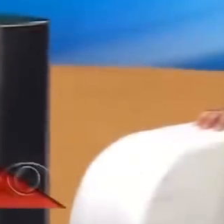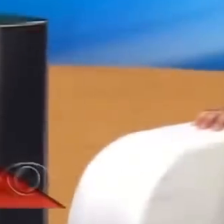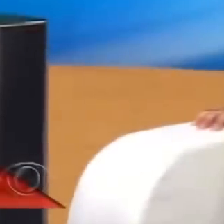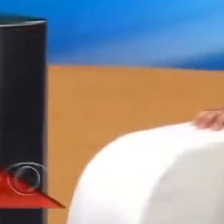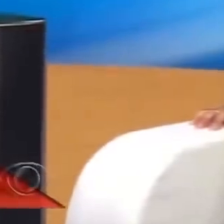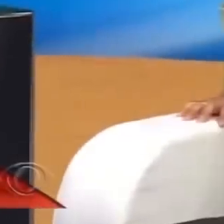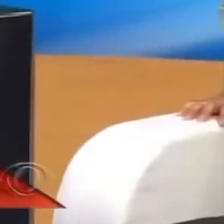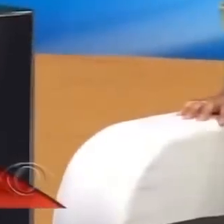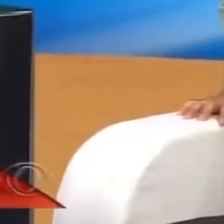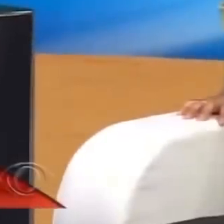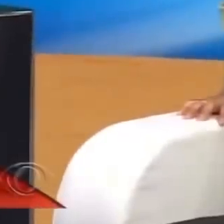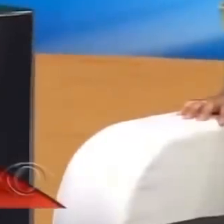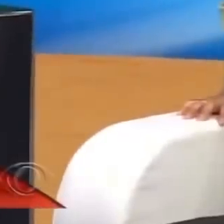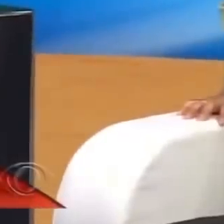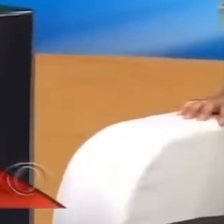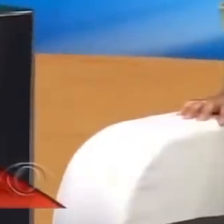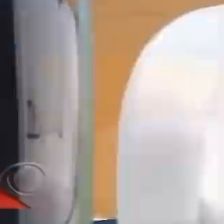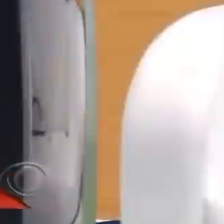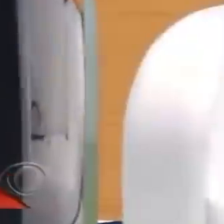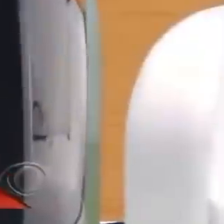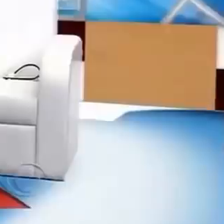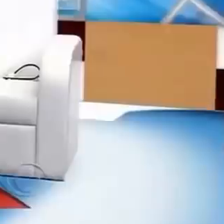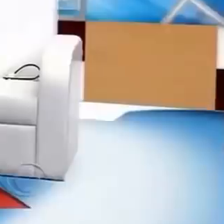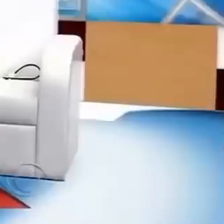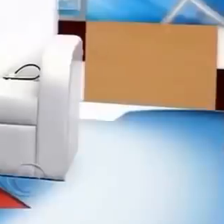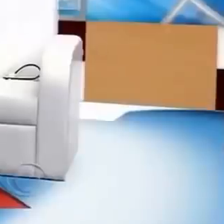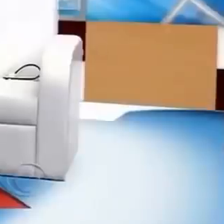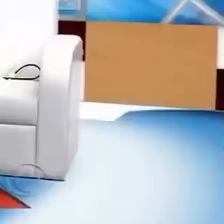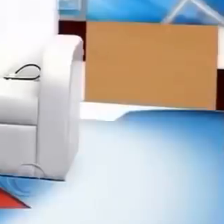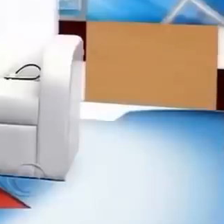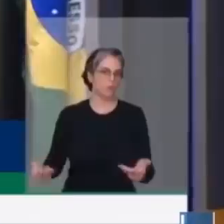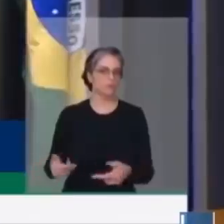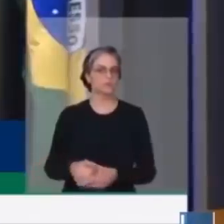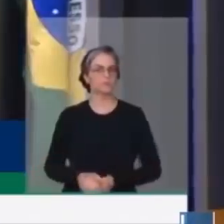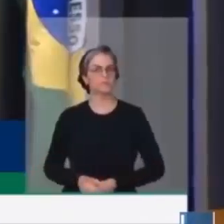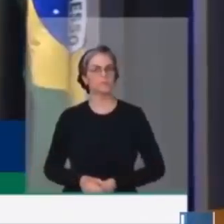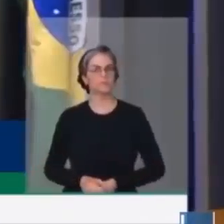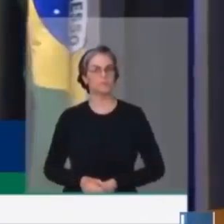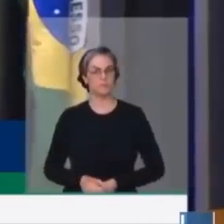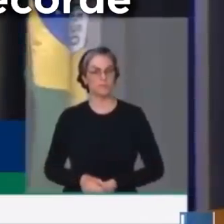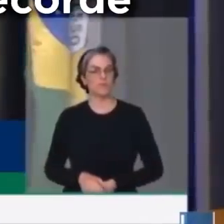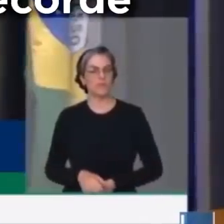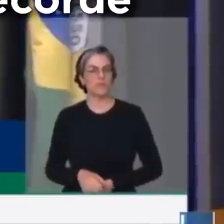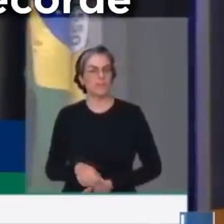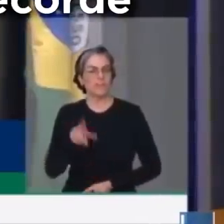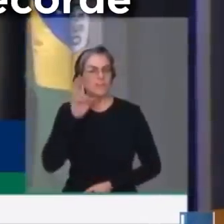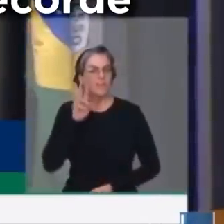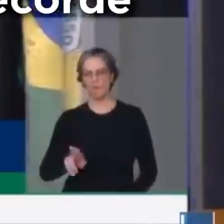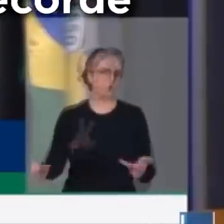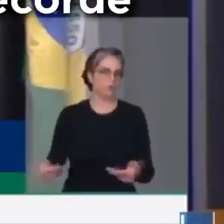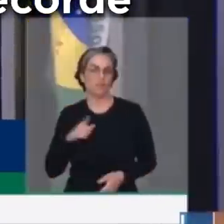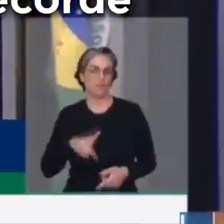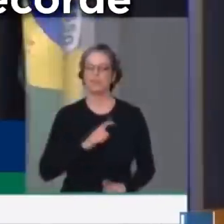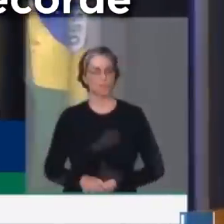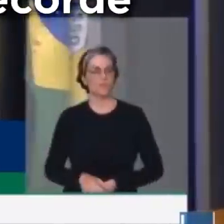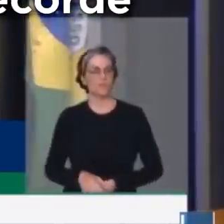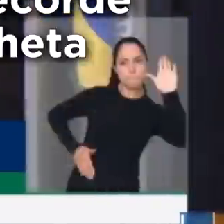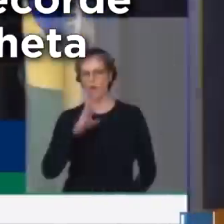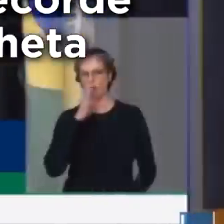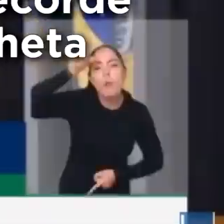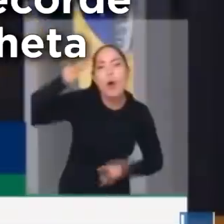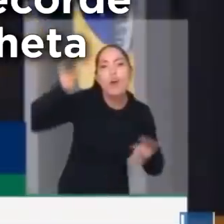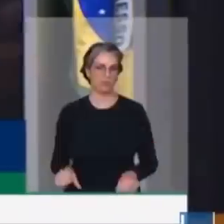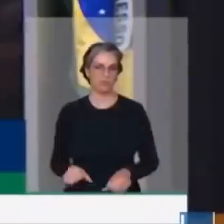porque ela tá amaldiçoada. Ela só tá pegando a Globo. Sai, demônio! Temer conseguiu bater o recorde de tempo sem